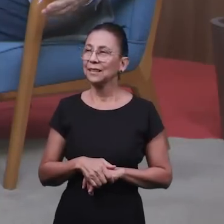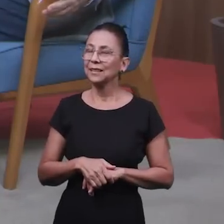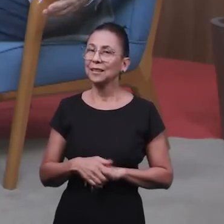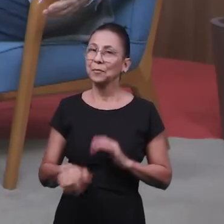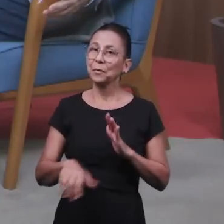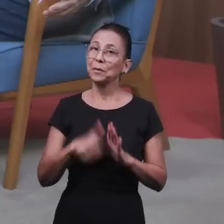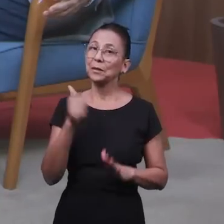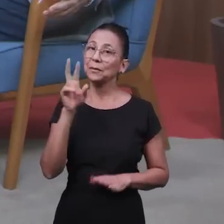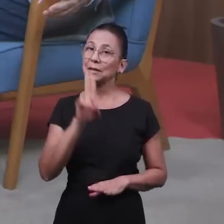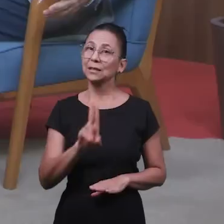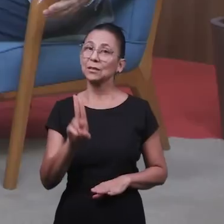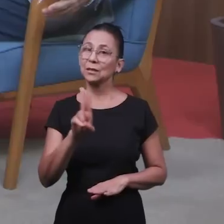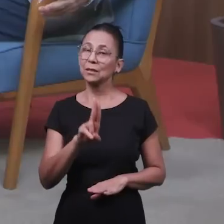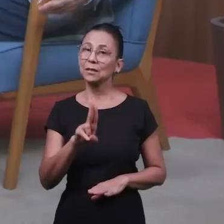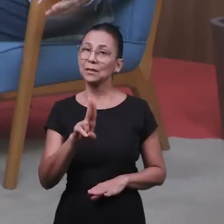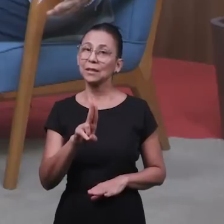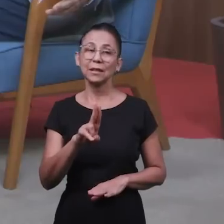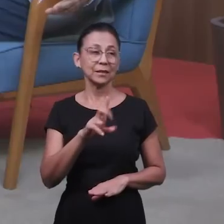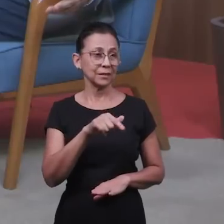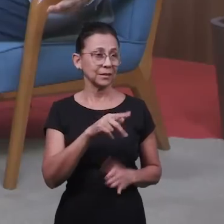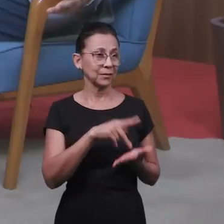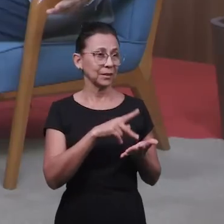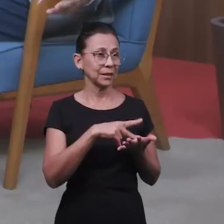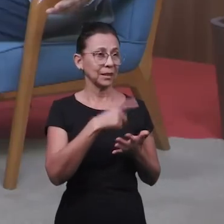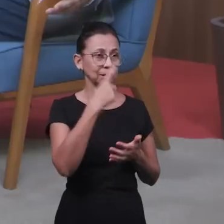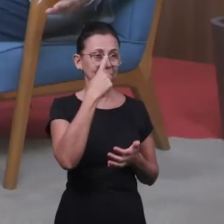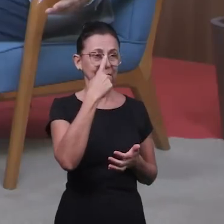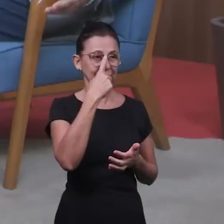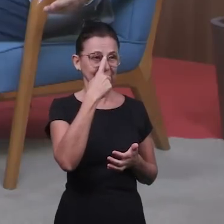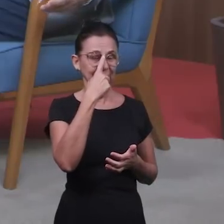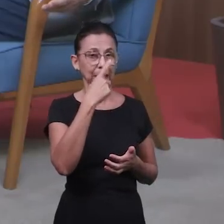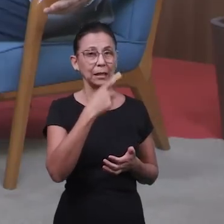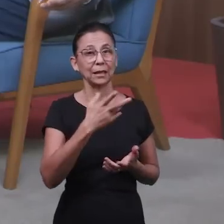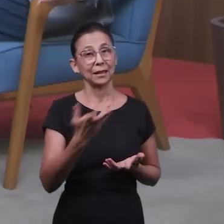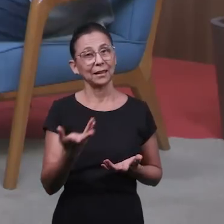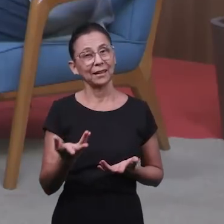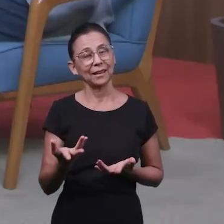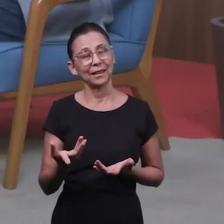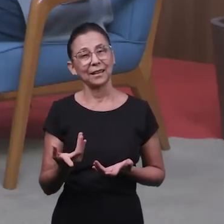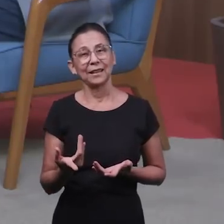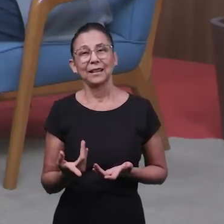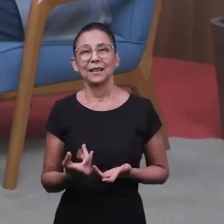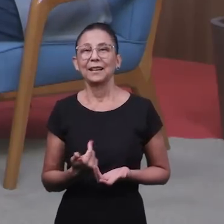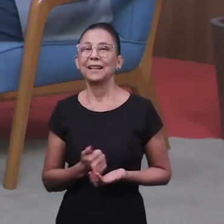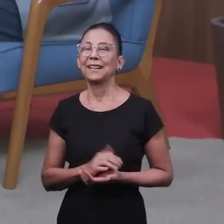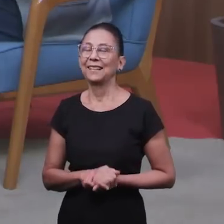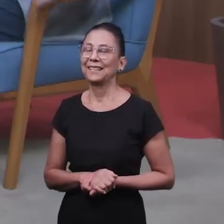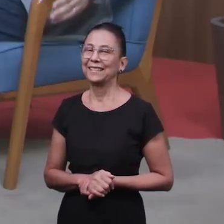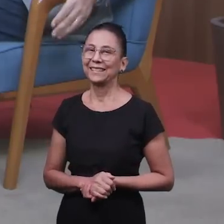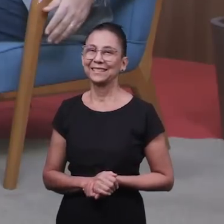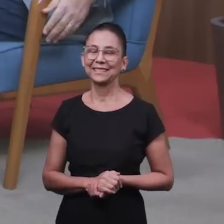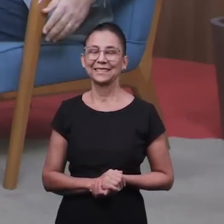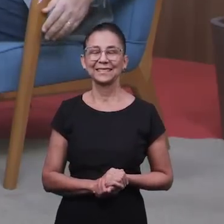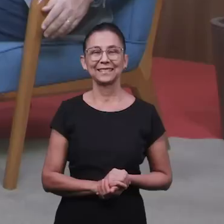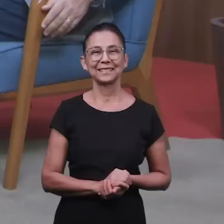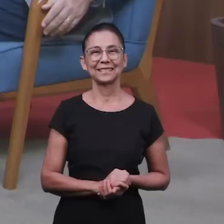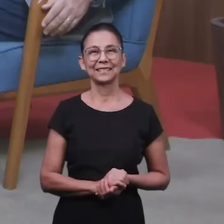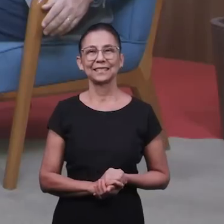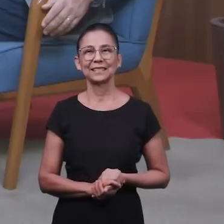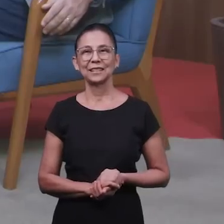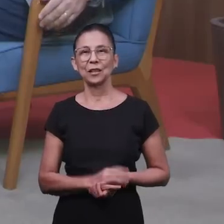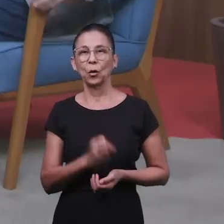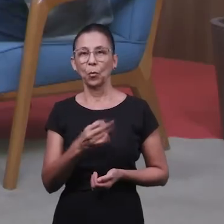usa esse recurso, né? Mas que foi muito satisfatório, né, Daniel? Muito a gente não é a mesma coisa sem a participação do Sérgio. Ah, não é a mesma